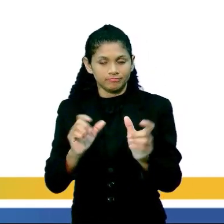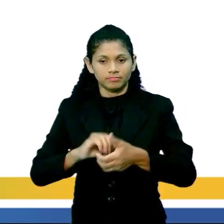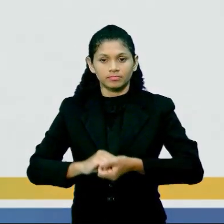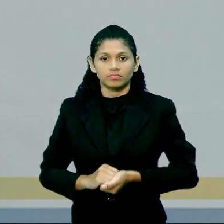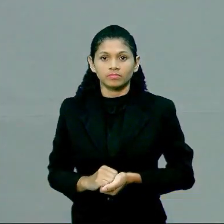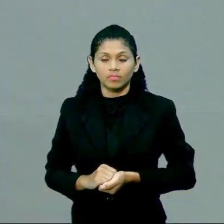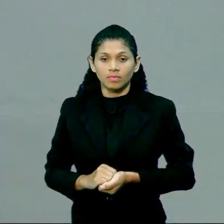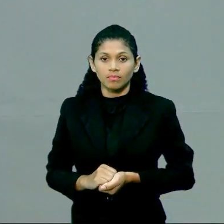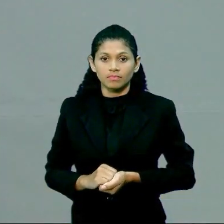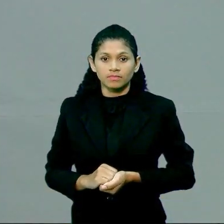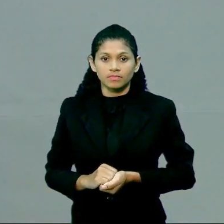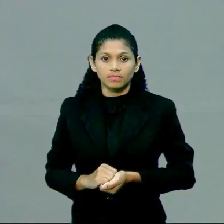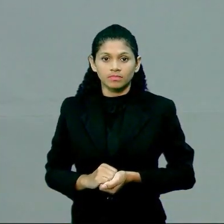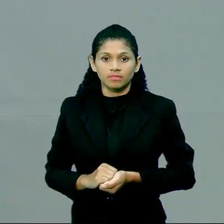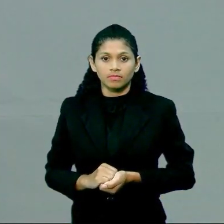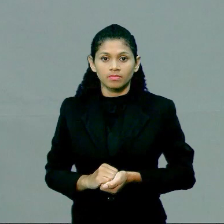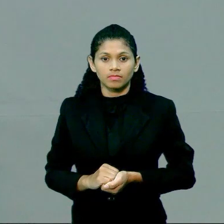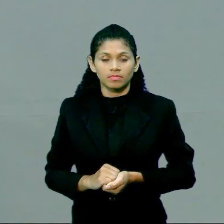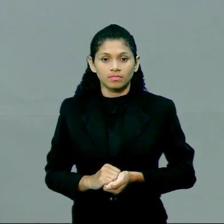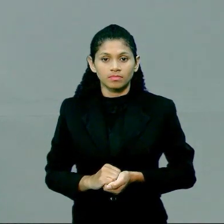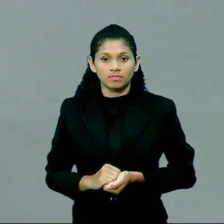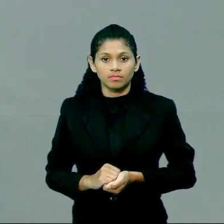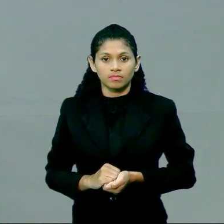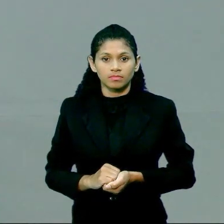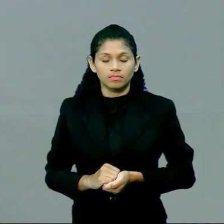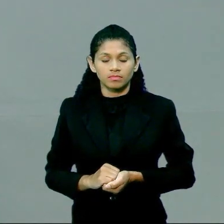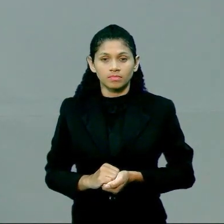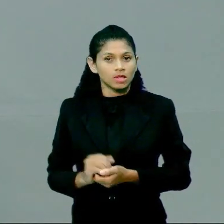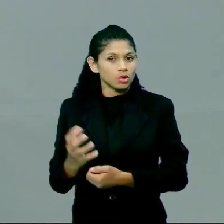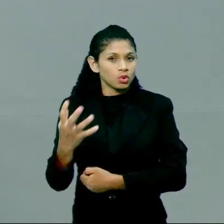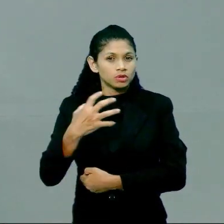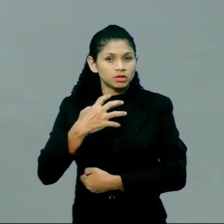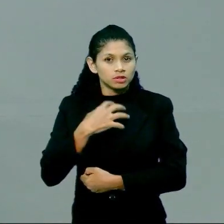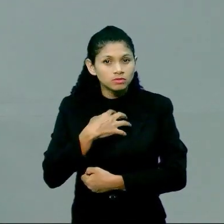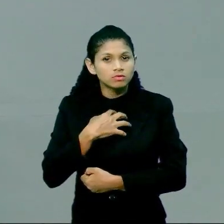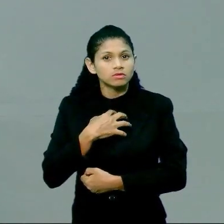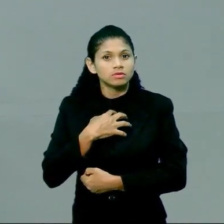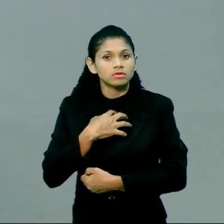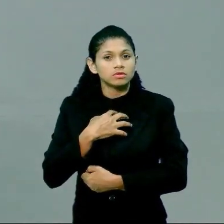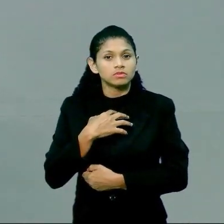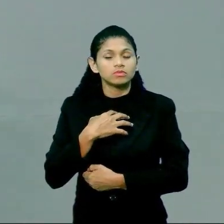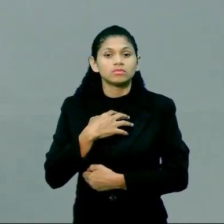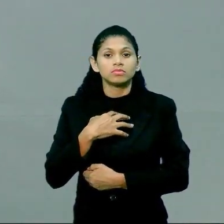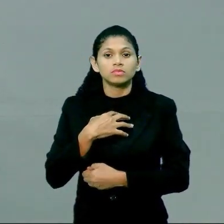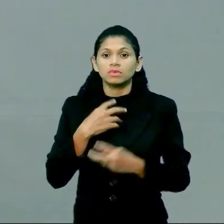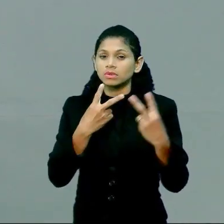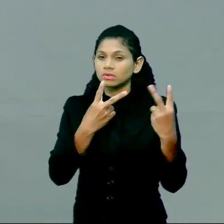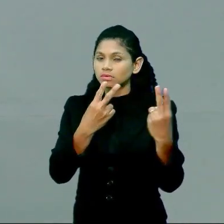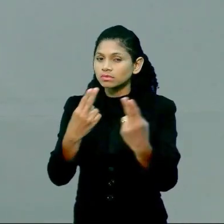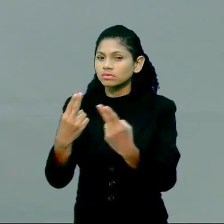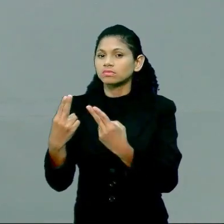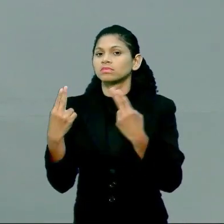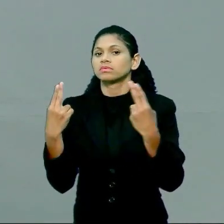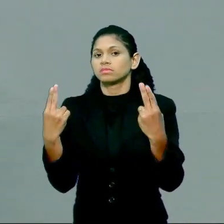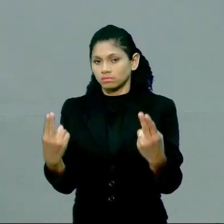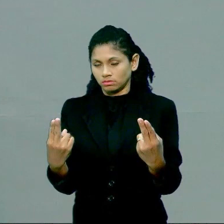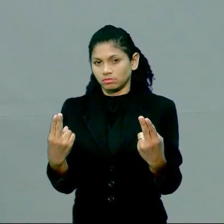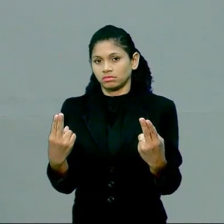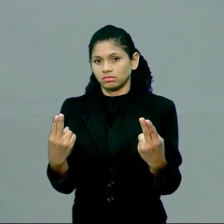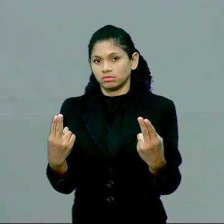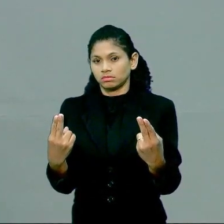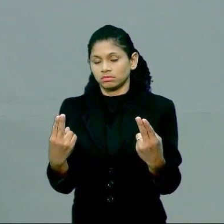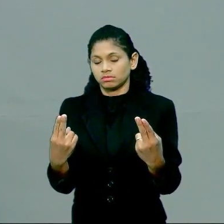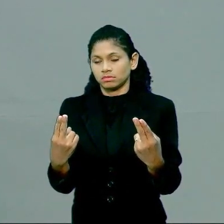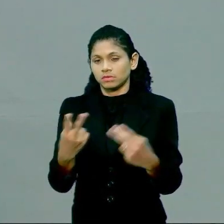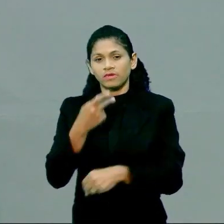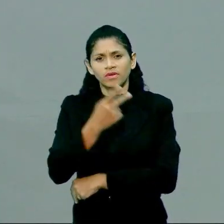sem perder o sentido. Aí está, o sentido, não pode ficar sem sentido, tem que ter o mesmo sentido, tá? Isso quer dizer